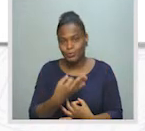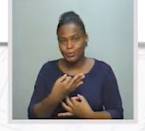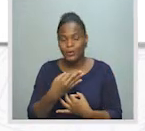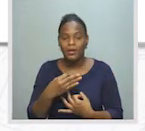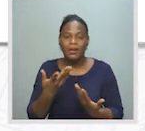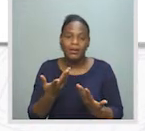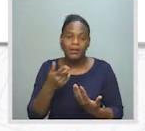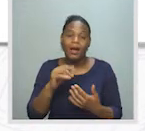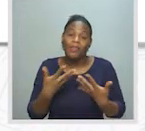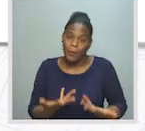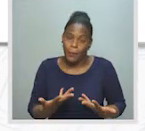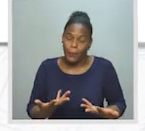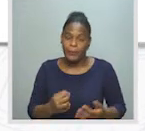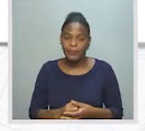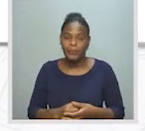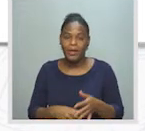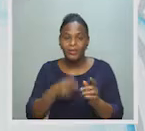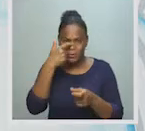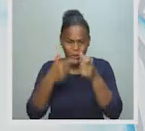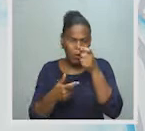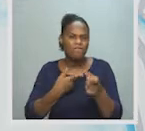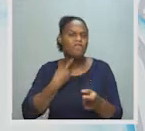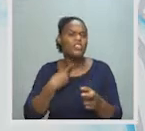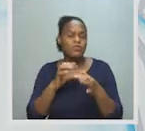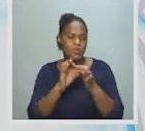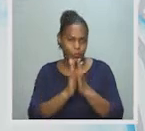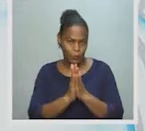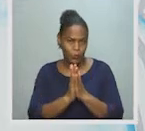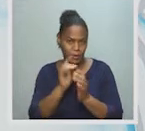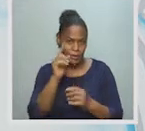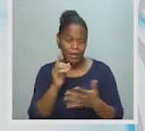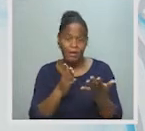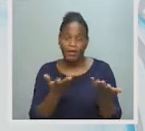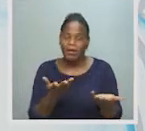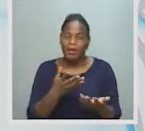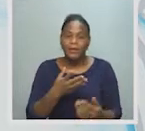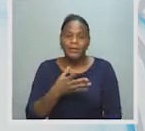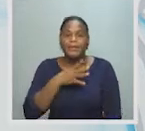atitudes e os comportamentos atuais. O fundamentalista